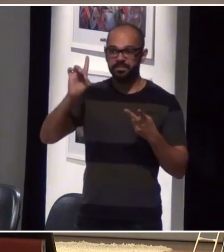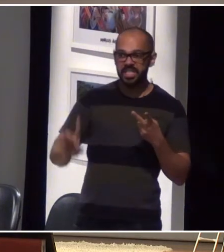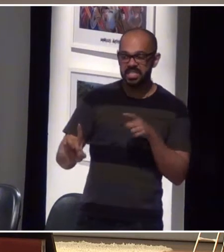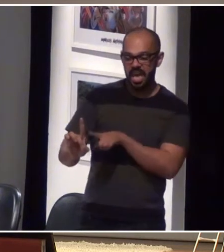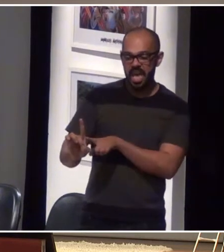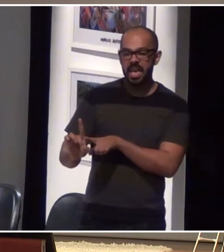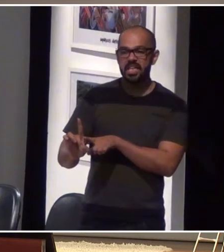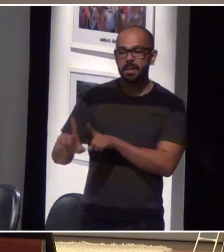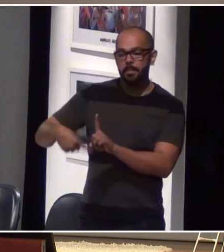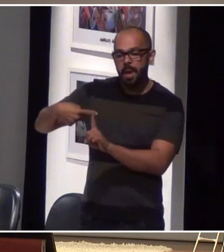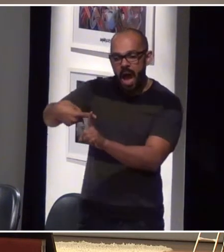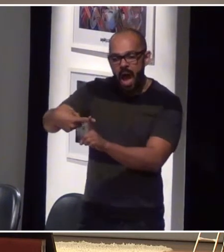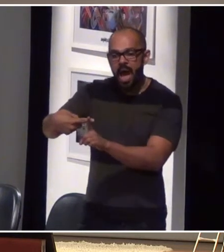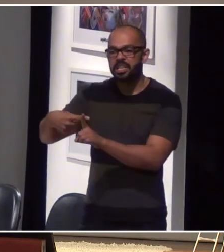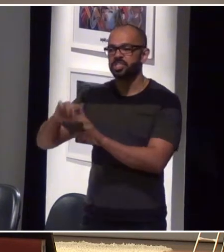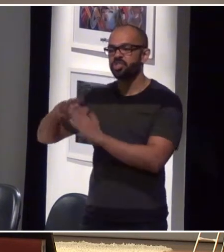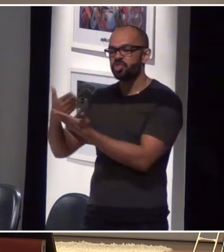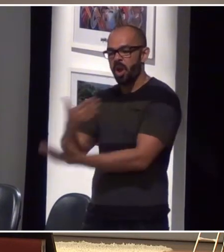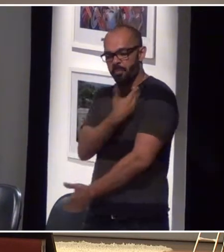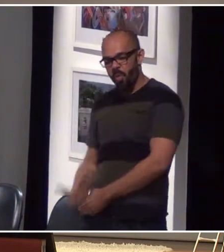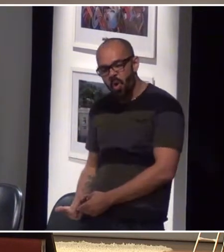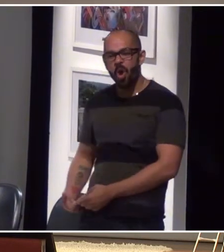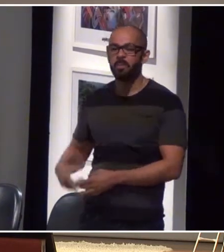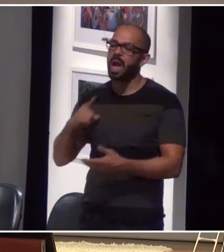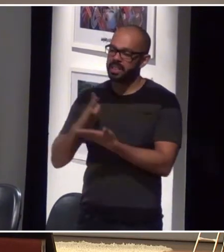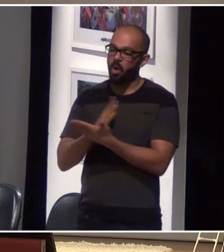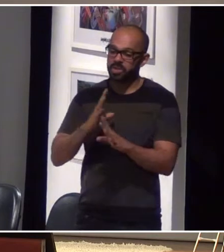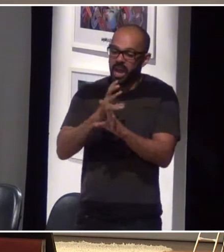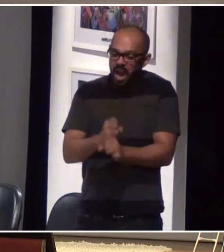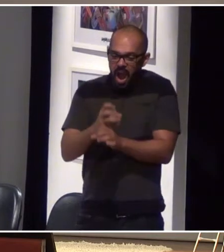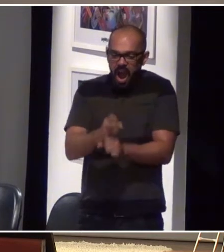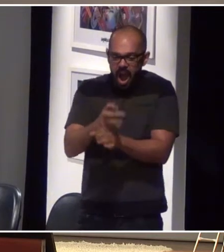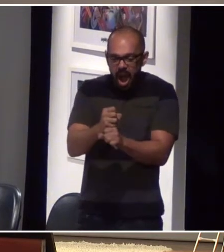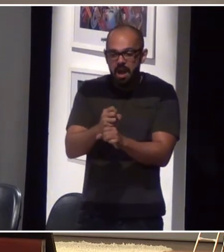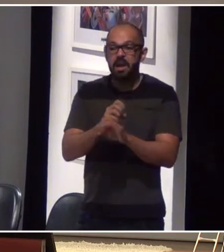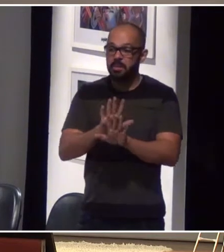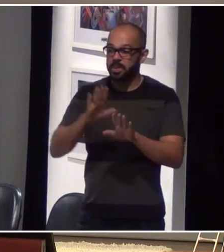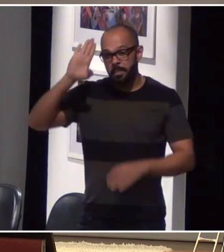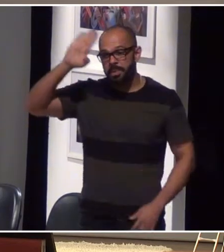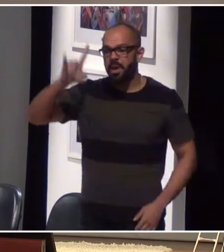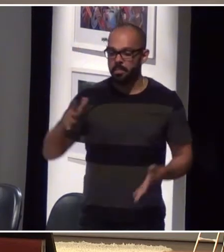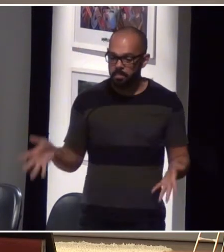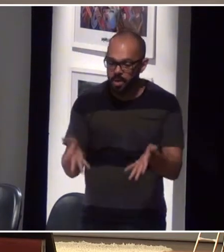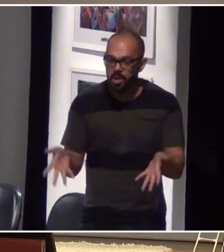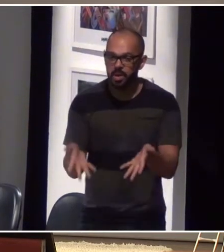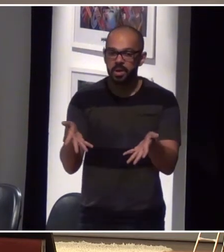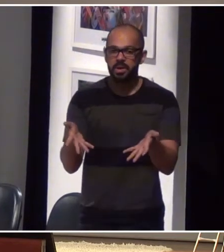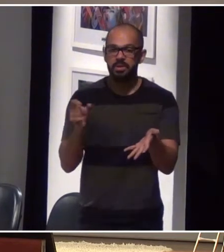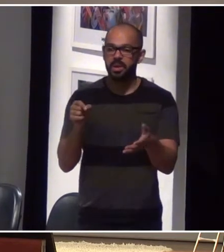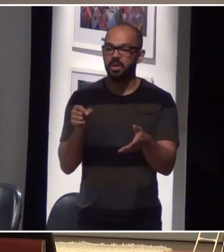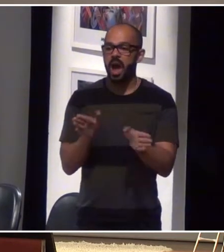com deficiência e egresso de escola pública? Então, tem cálculos que vão sendo feitos, mas a grande ideia é